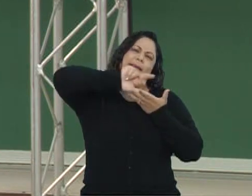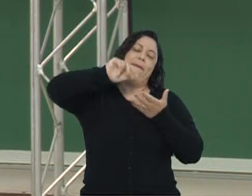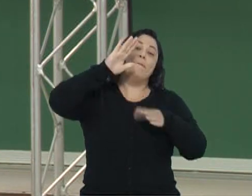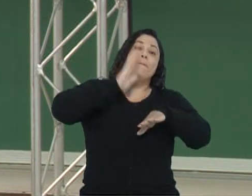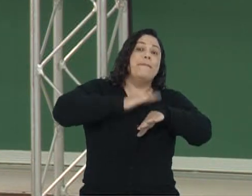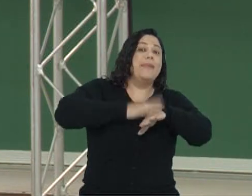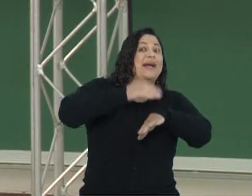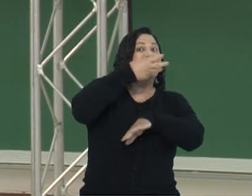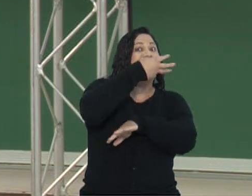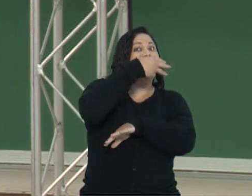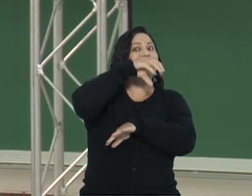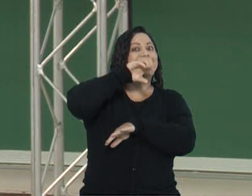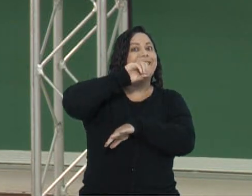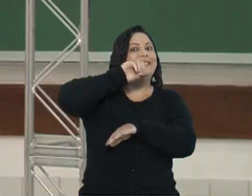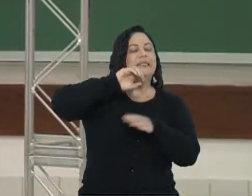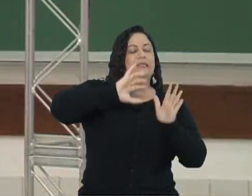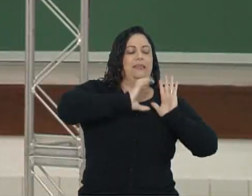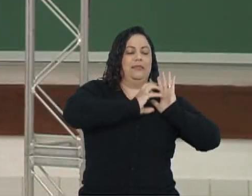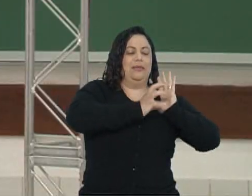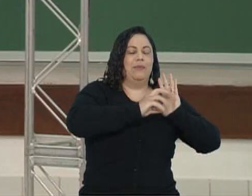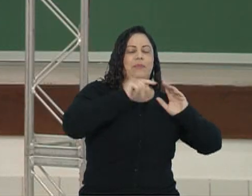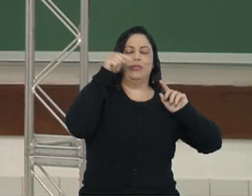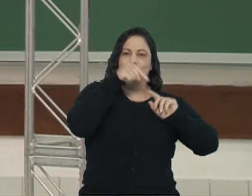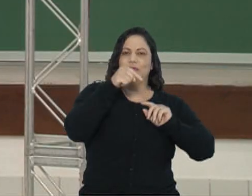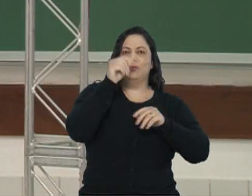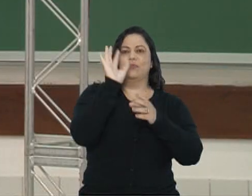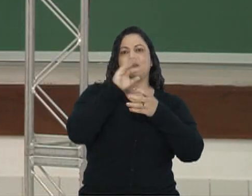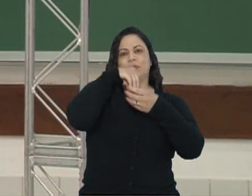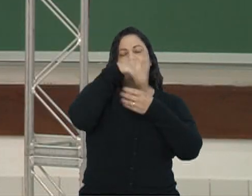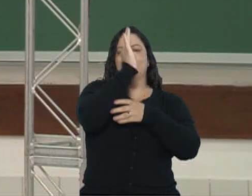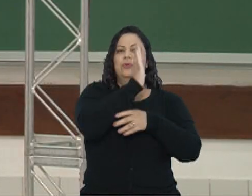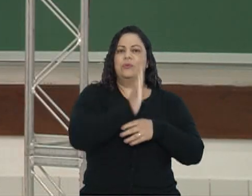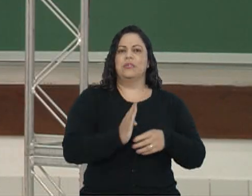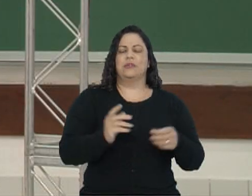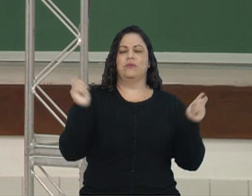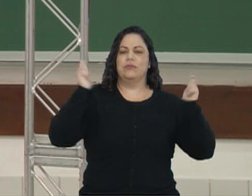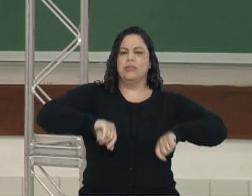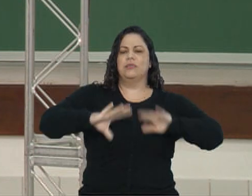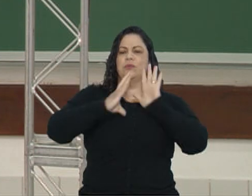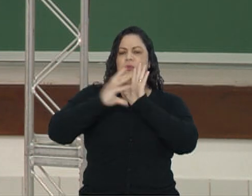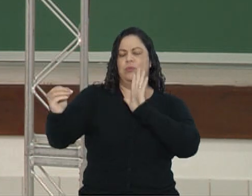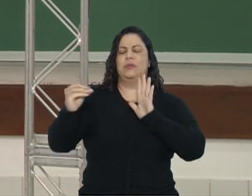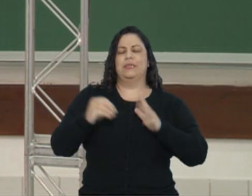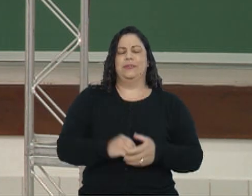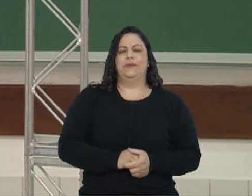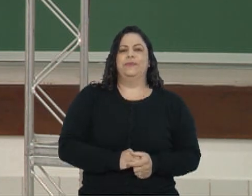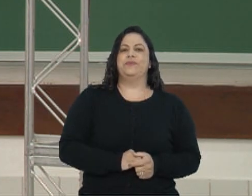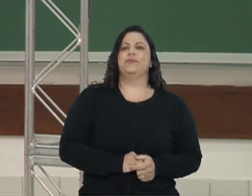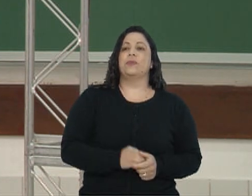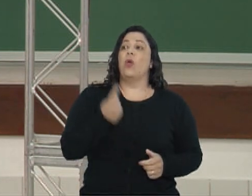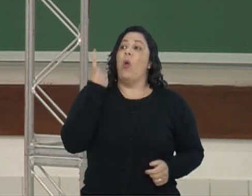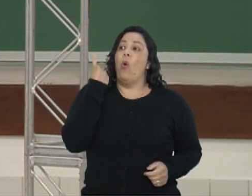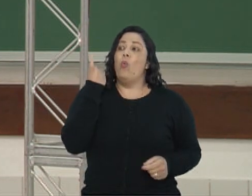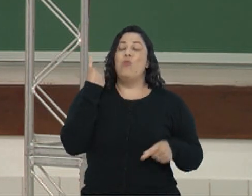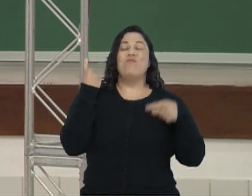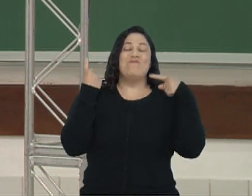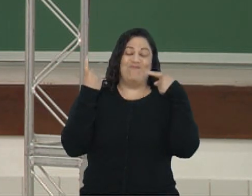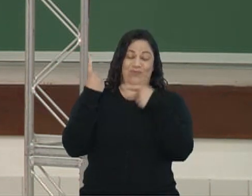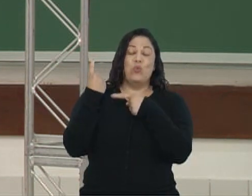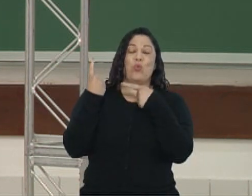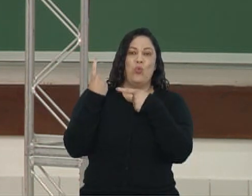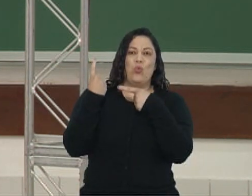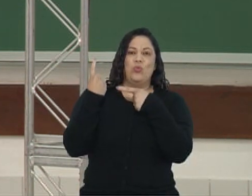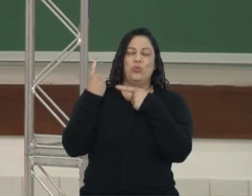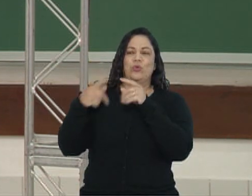30 partidos políticos. Bacana, mas são modelos, então, de estados democráticos. O monopartidarismo, o partido único, faz parte